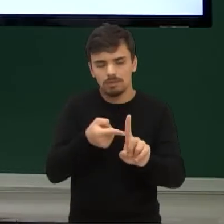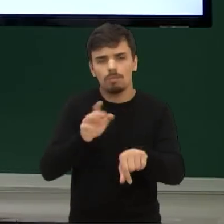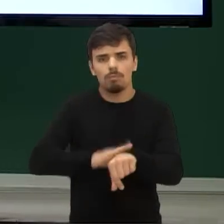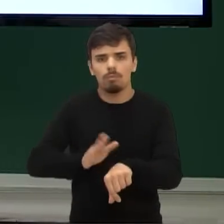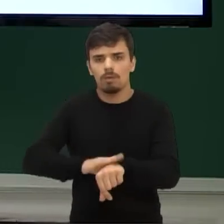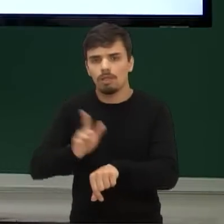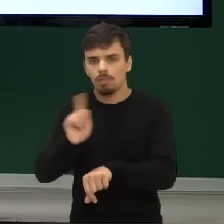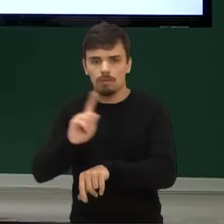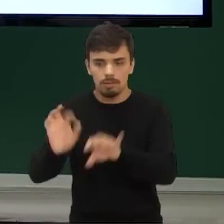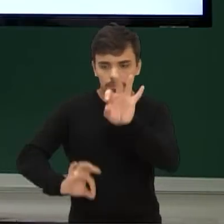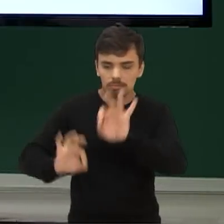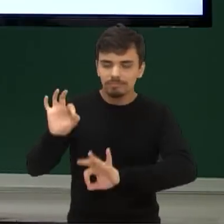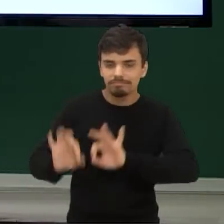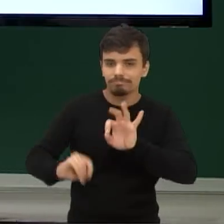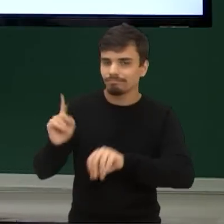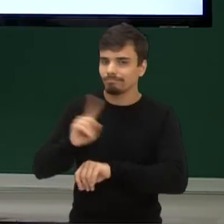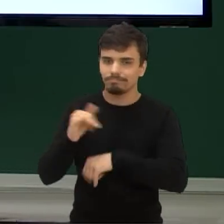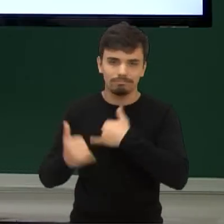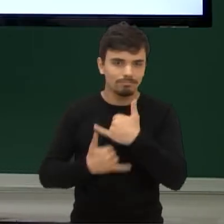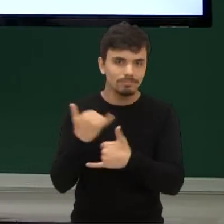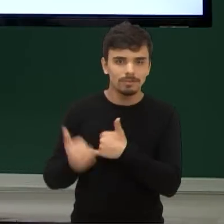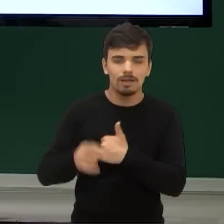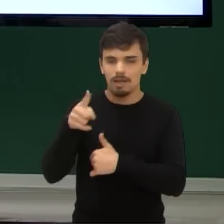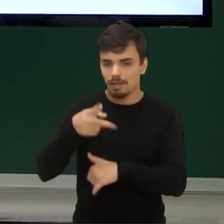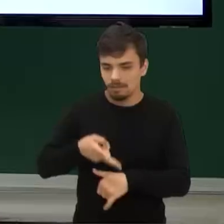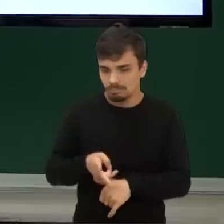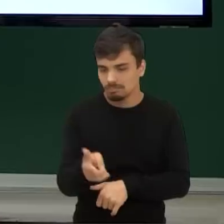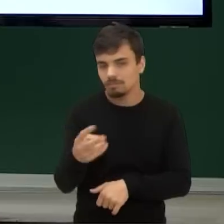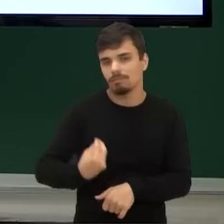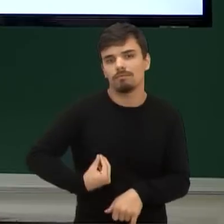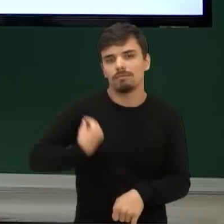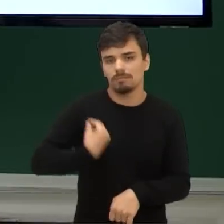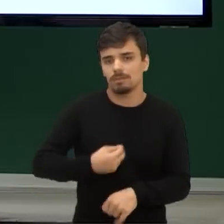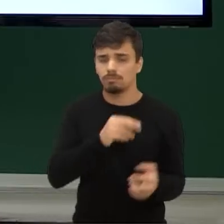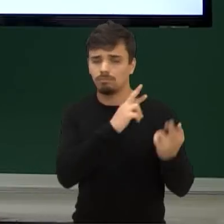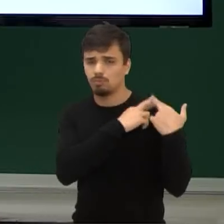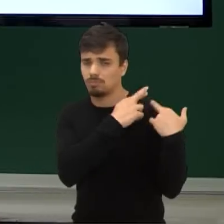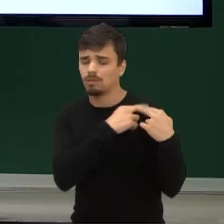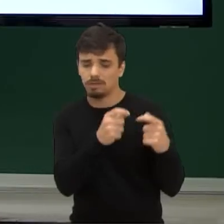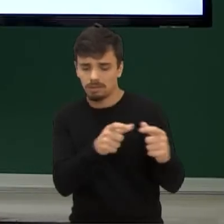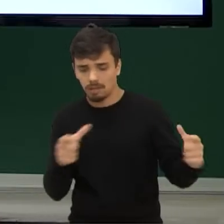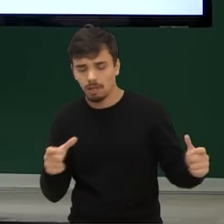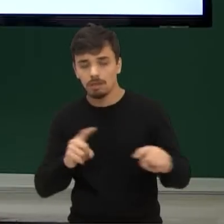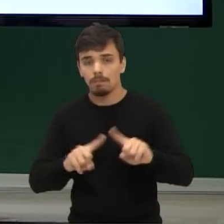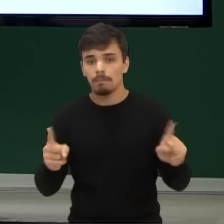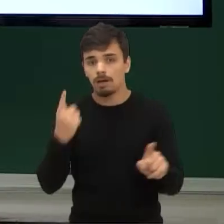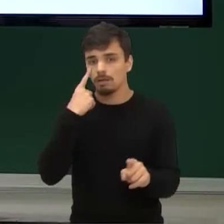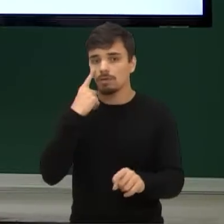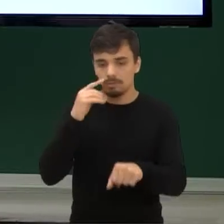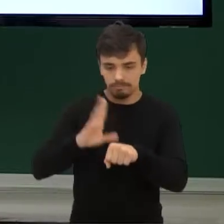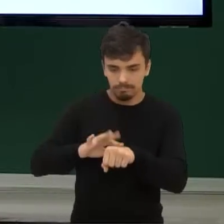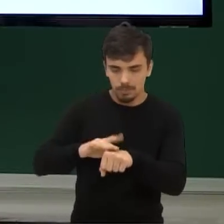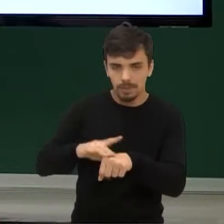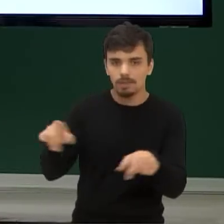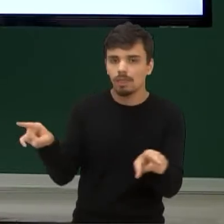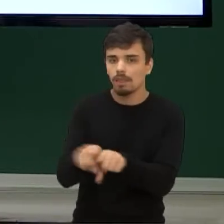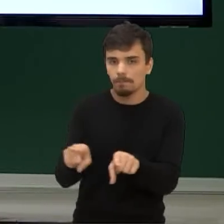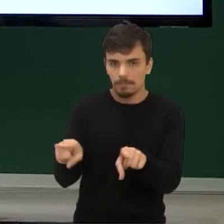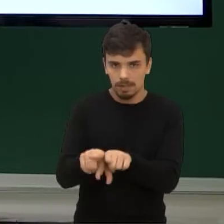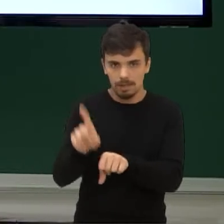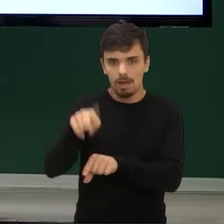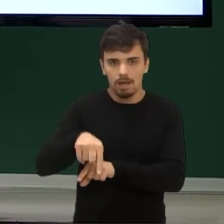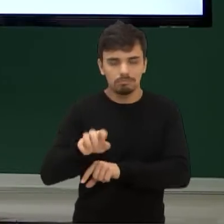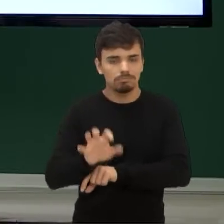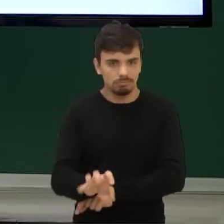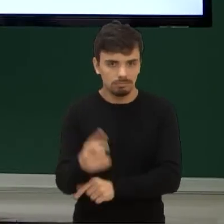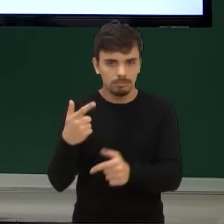que não é planejada, não é brincadeira, é algo para o resto da vida, é muita responsabilidade. Mas doenças também são